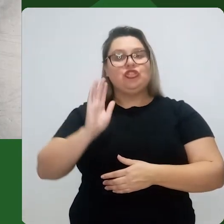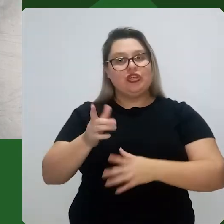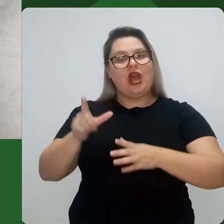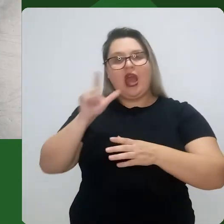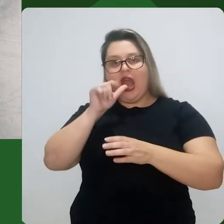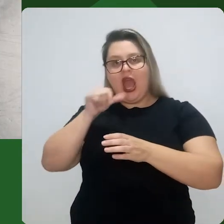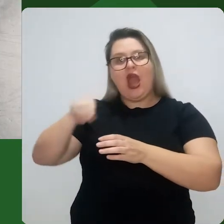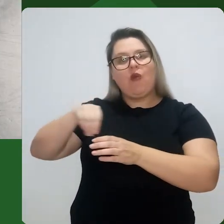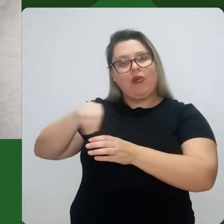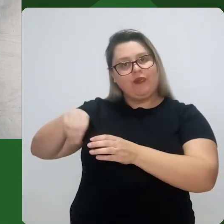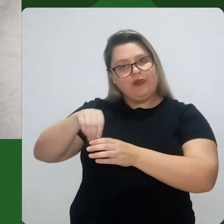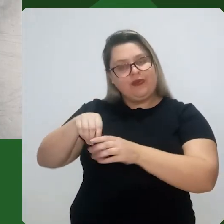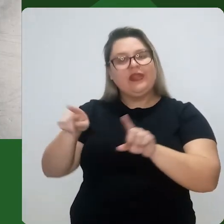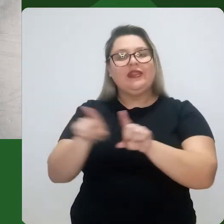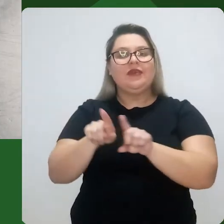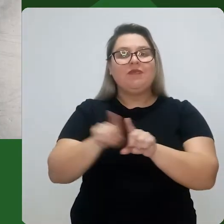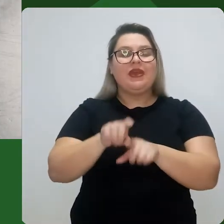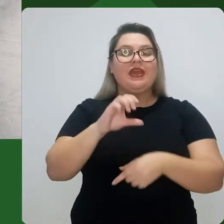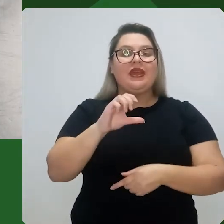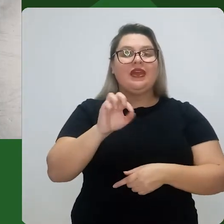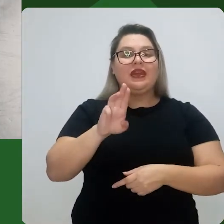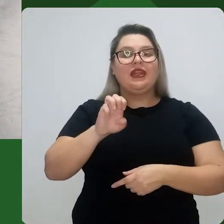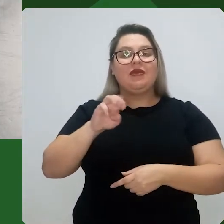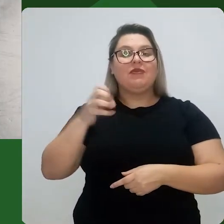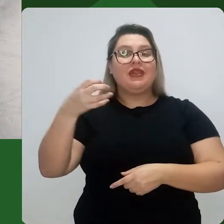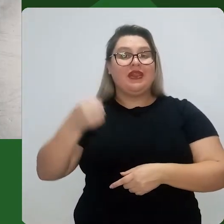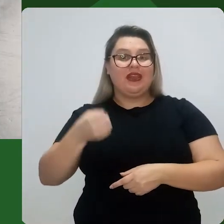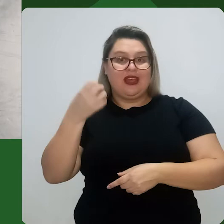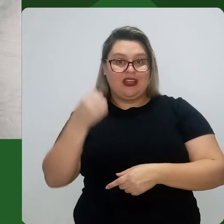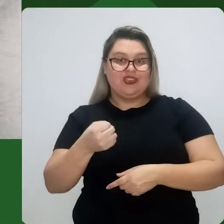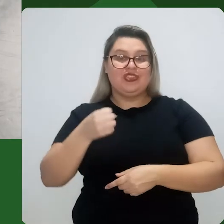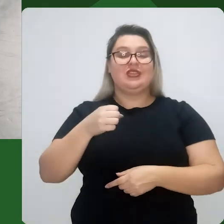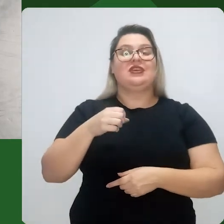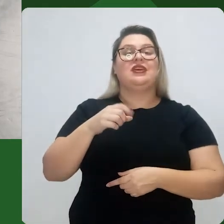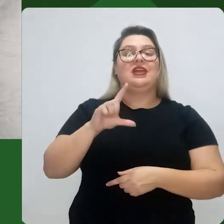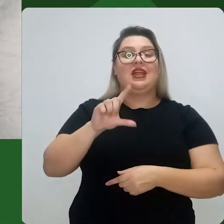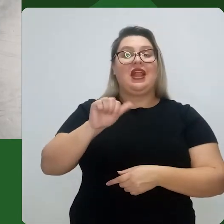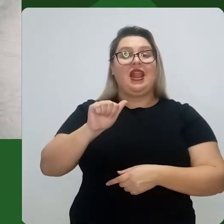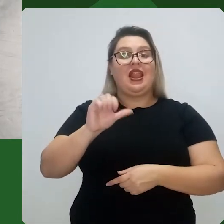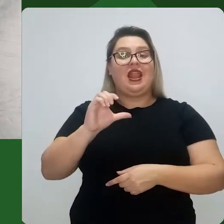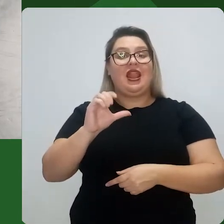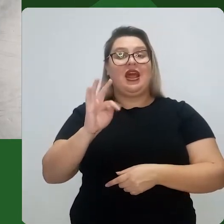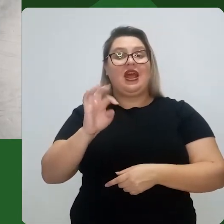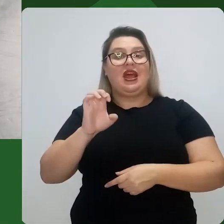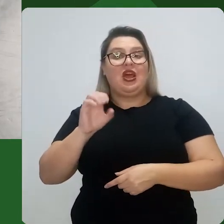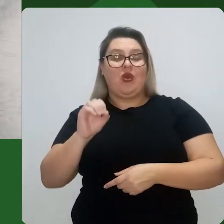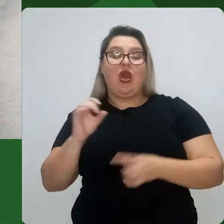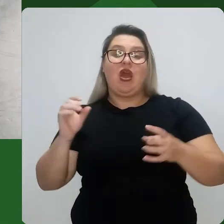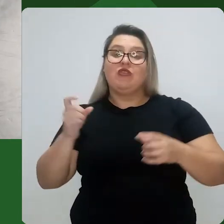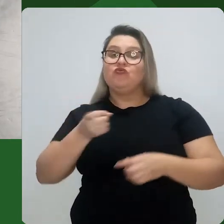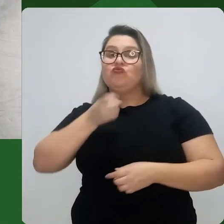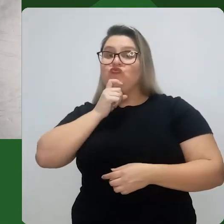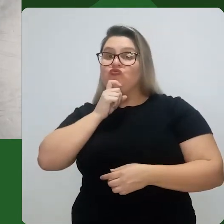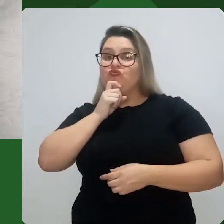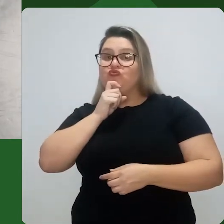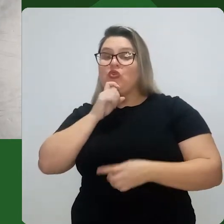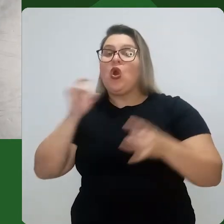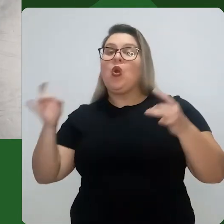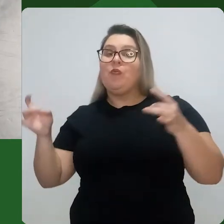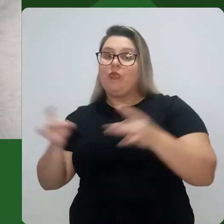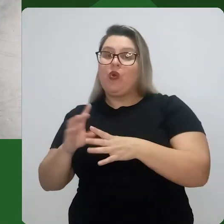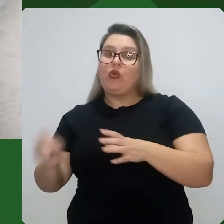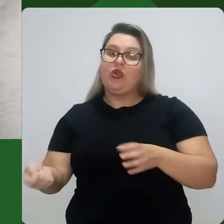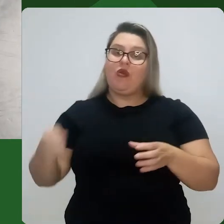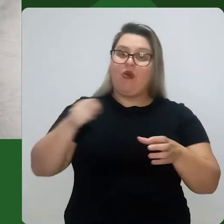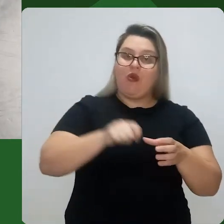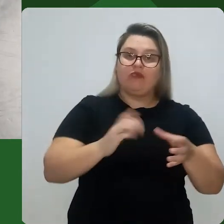hidratada, e o creme de leite latte. Foi refrigerado e agora ele está pronto para ser utilizado